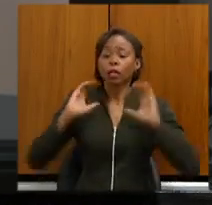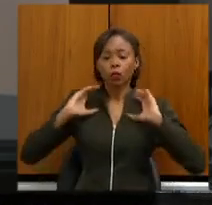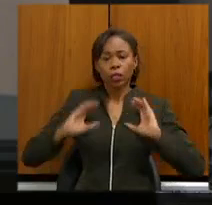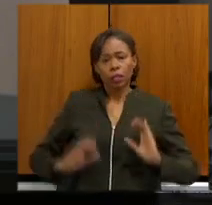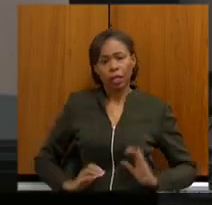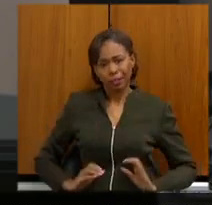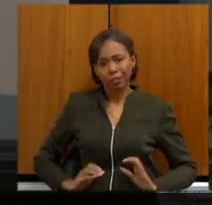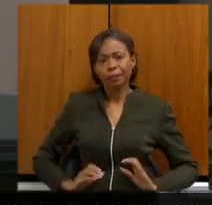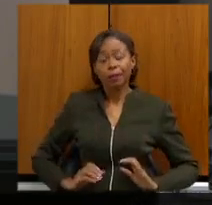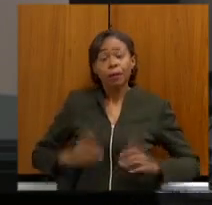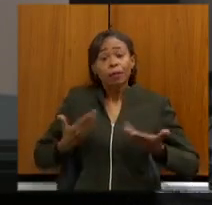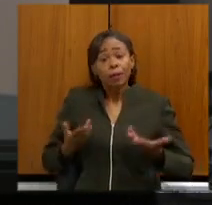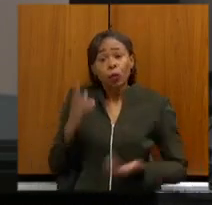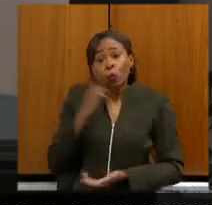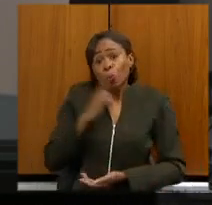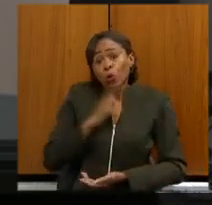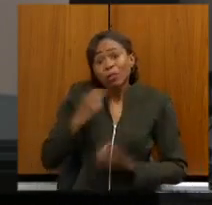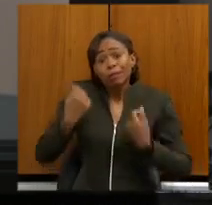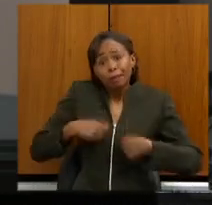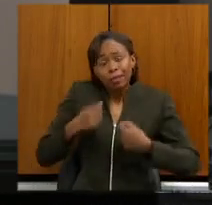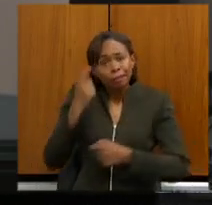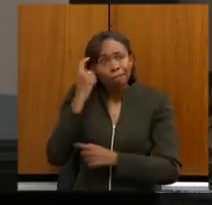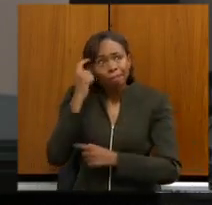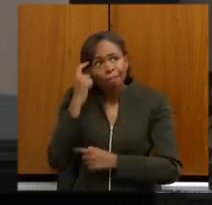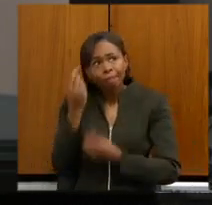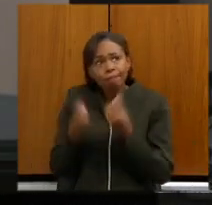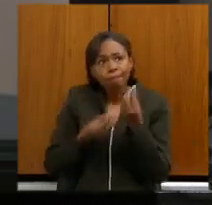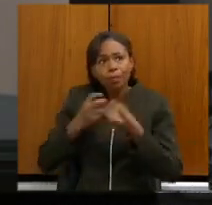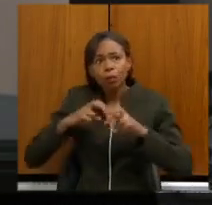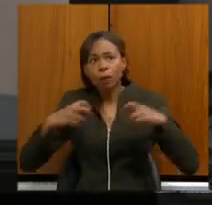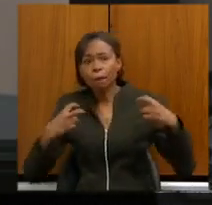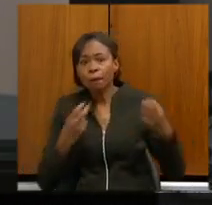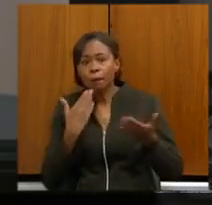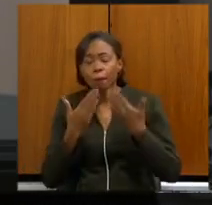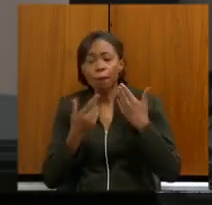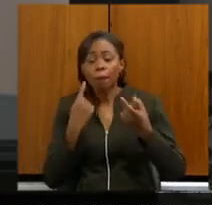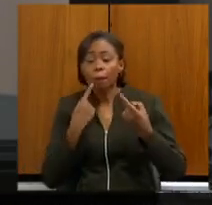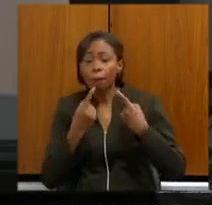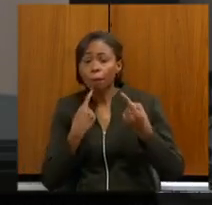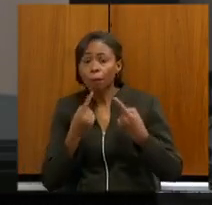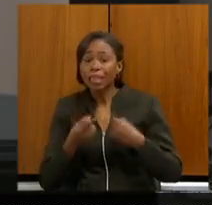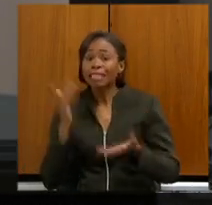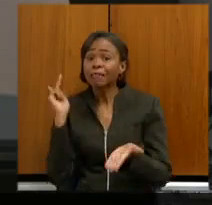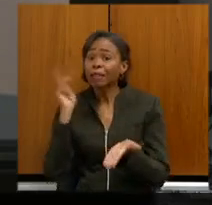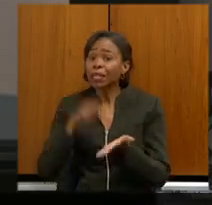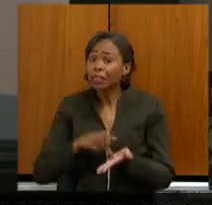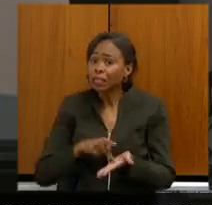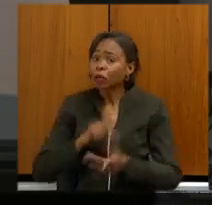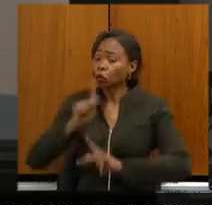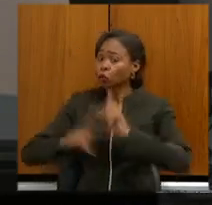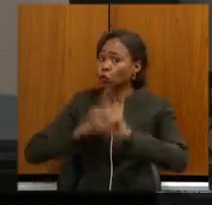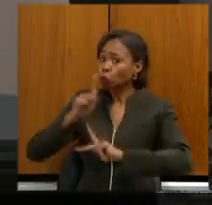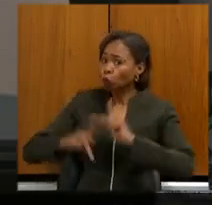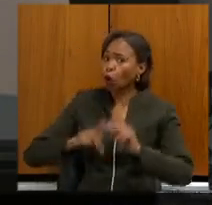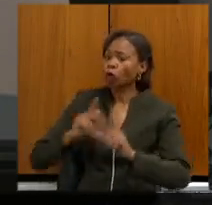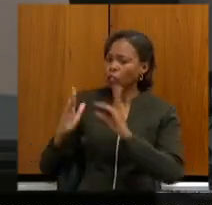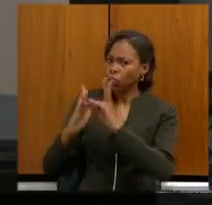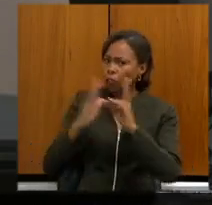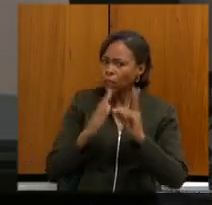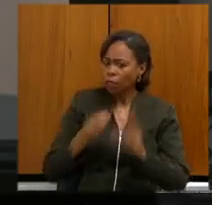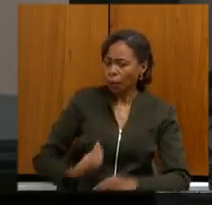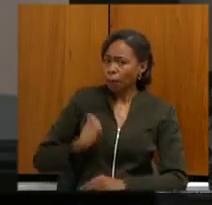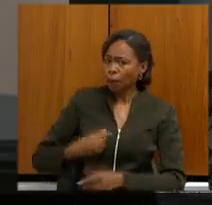por isso é muito gente pensar essa mesa de diálogo de maneira que tem a participação efetiva de nossos povos a